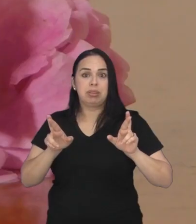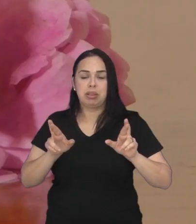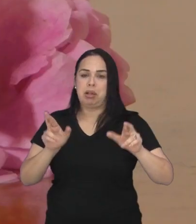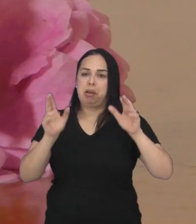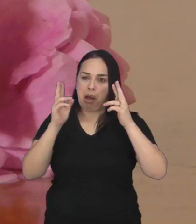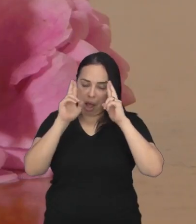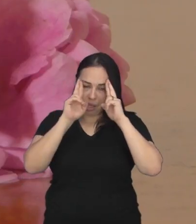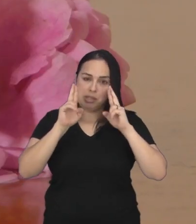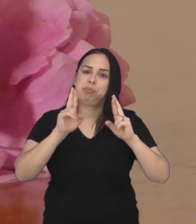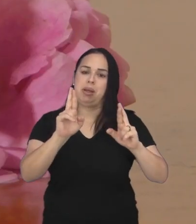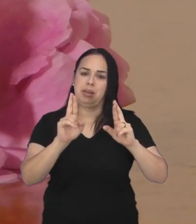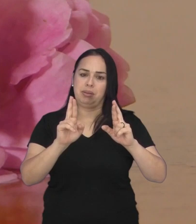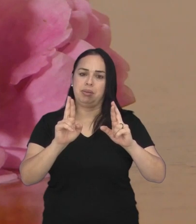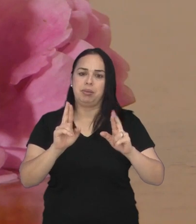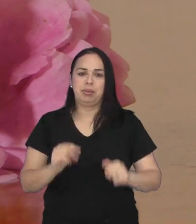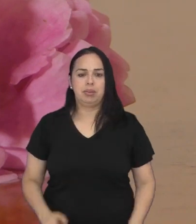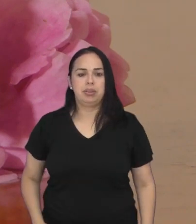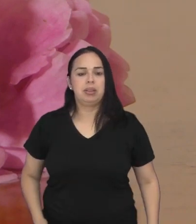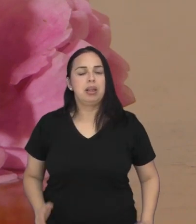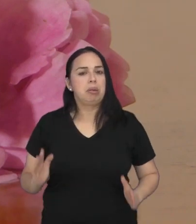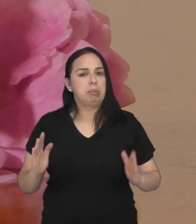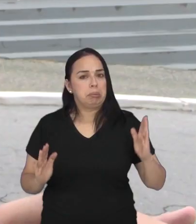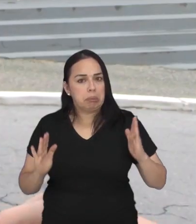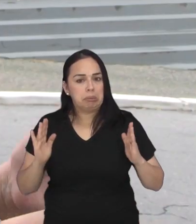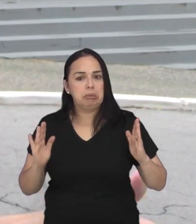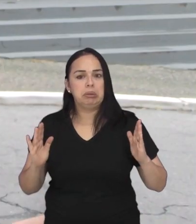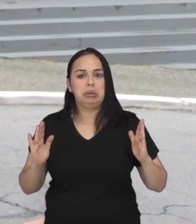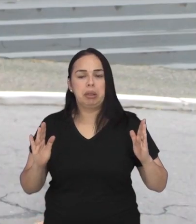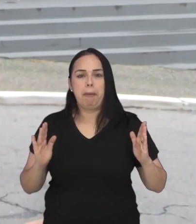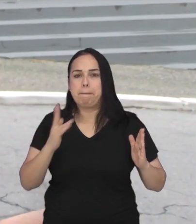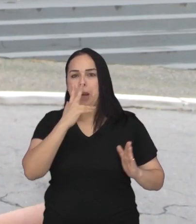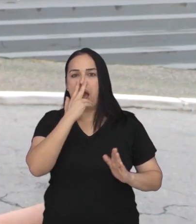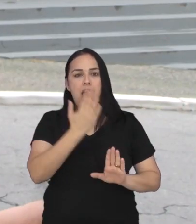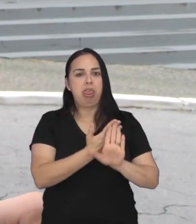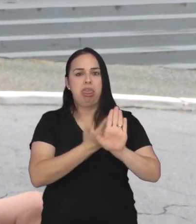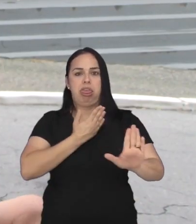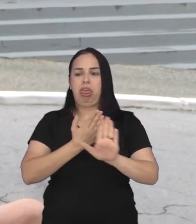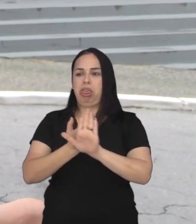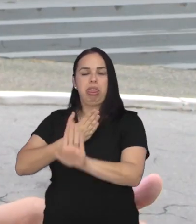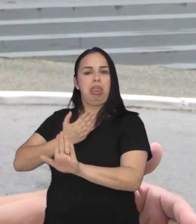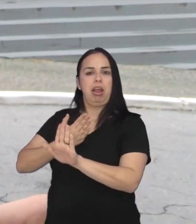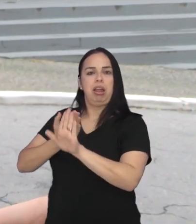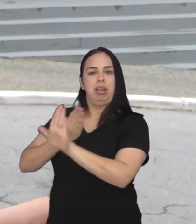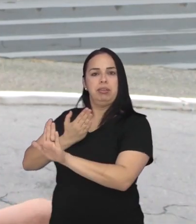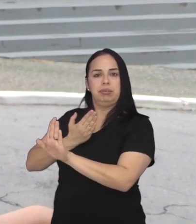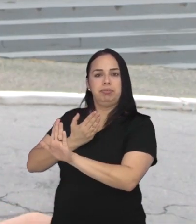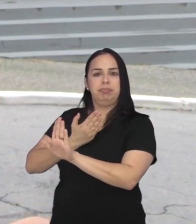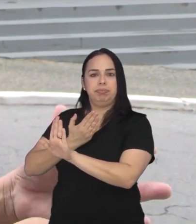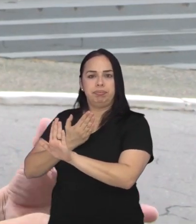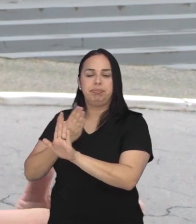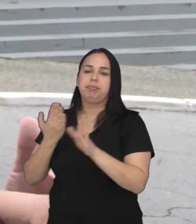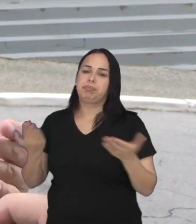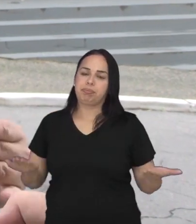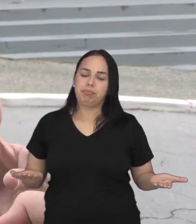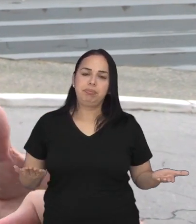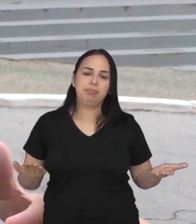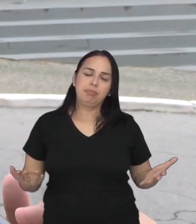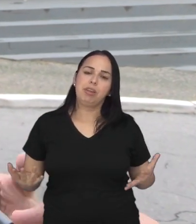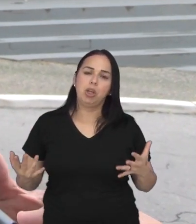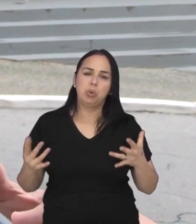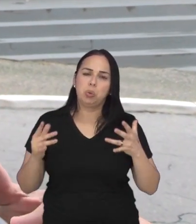o lixo no lixo é uma tarefa diária. Mas o que fazer com resíduos mais difíceis de descartar, como óleo de cozinha ou pedaços